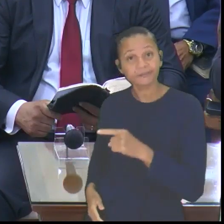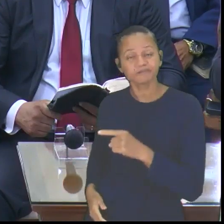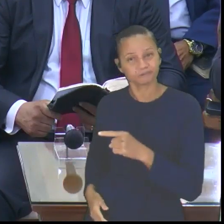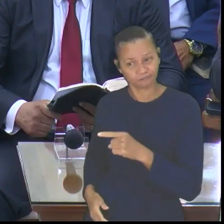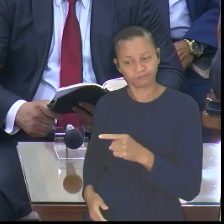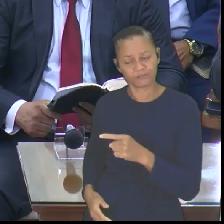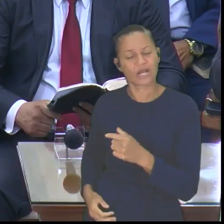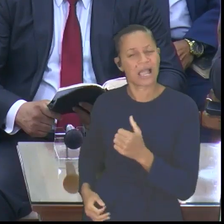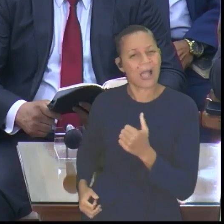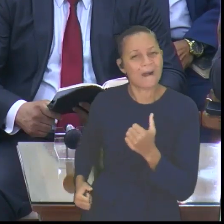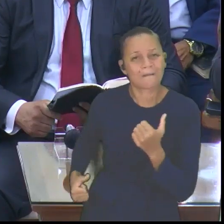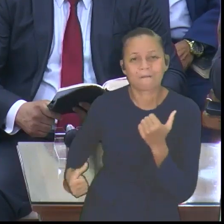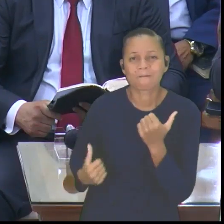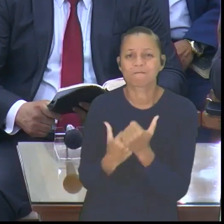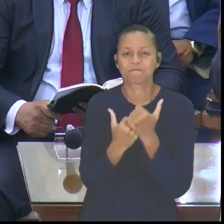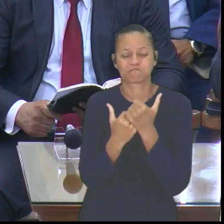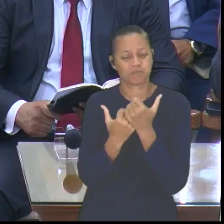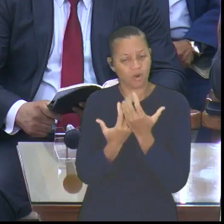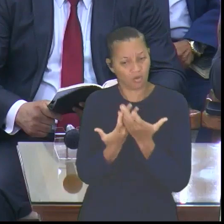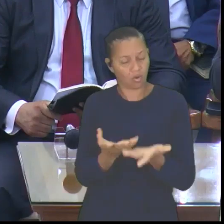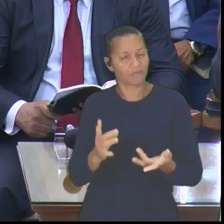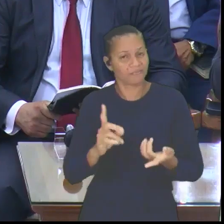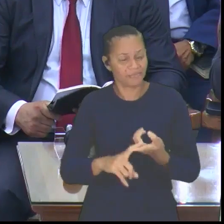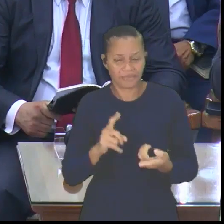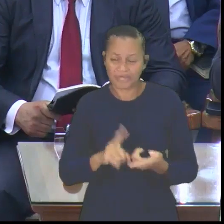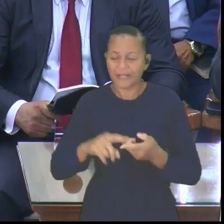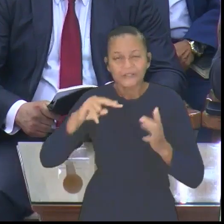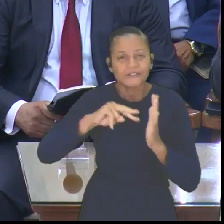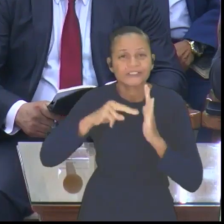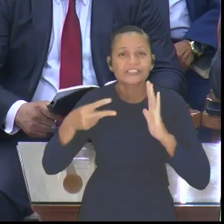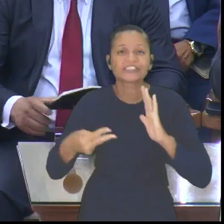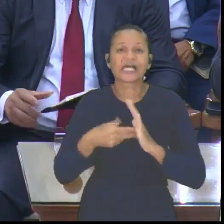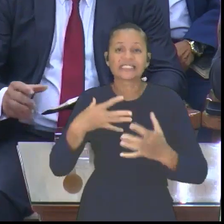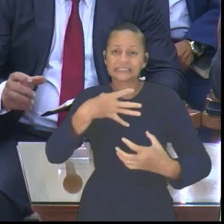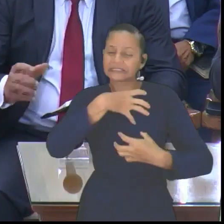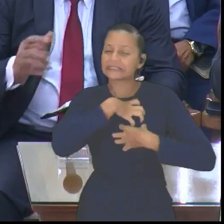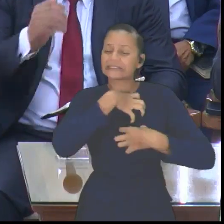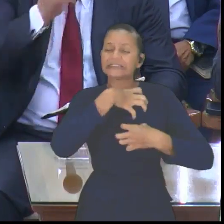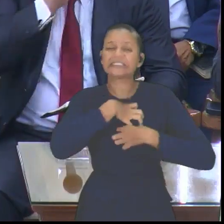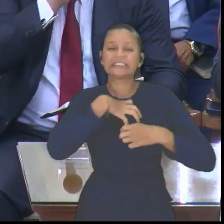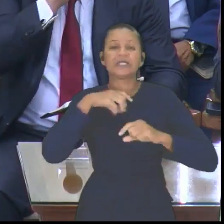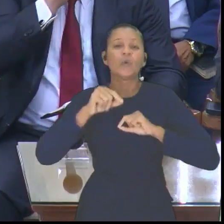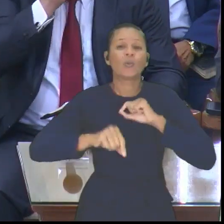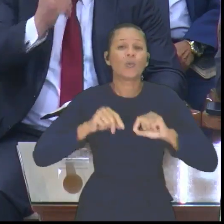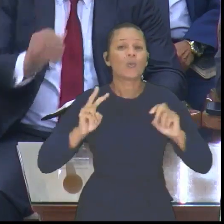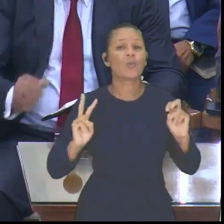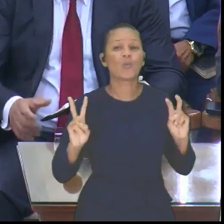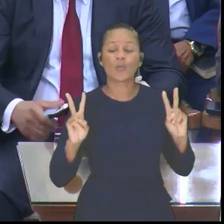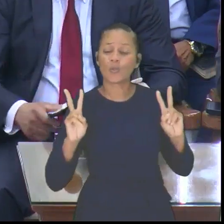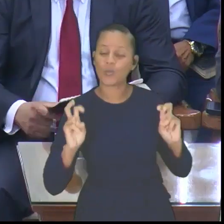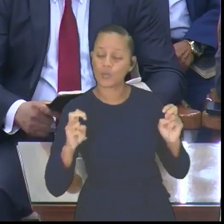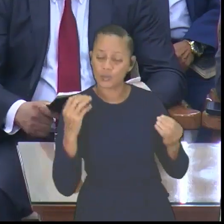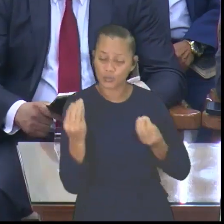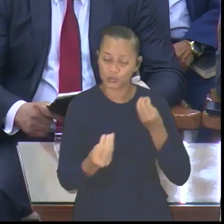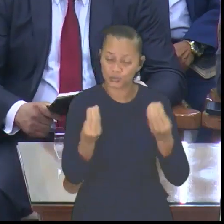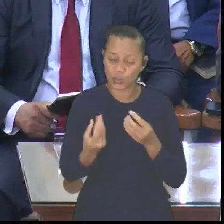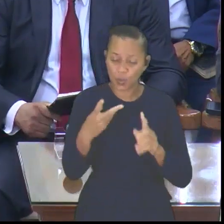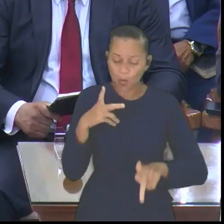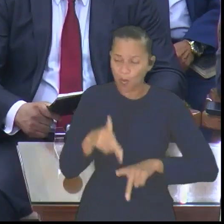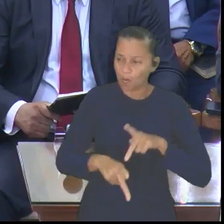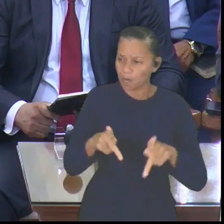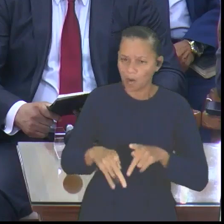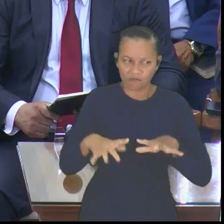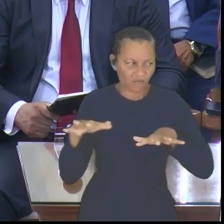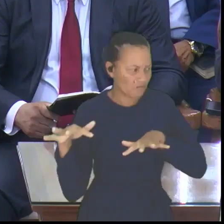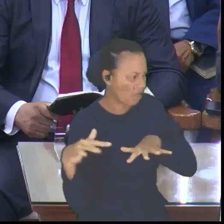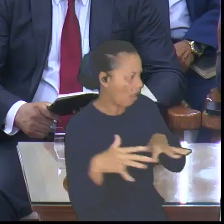do apoio e do que isto representou para ele sobre a questão da reação do povo para com a sua